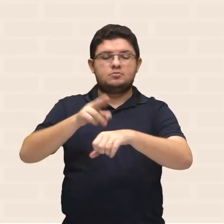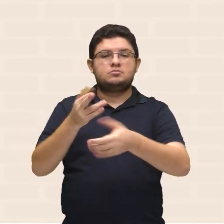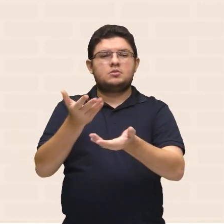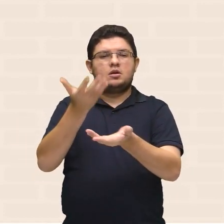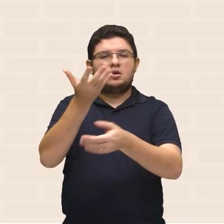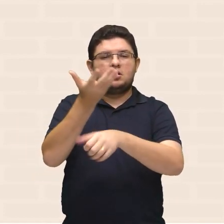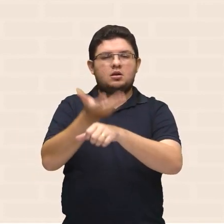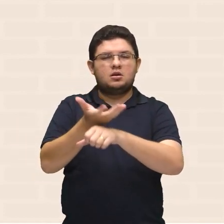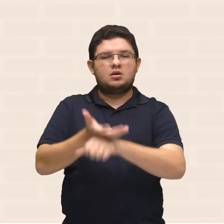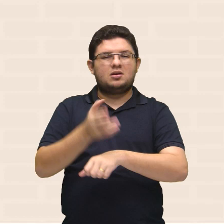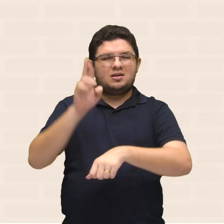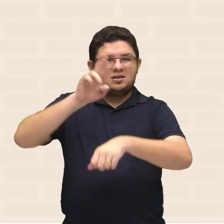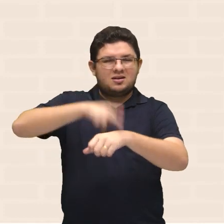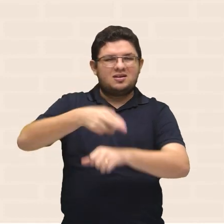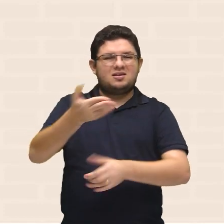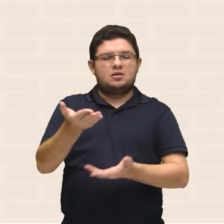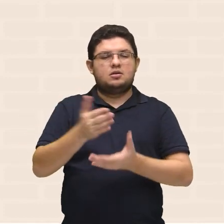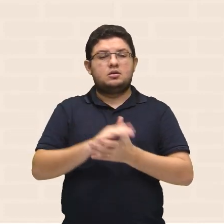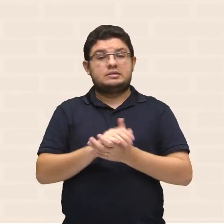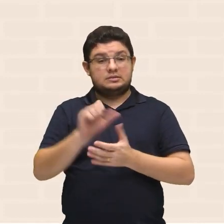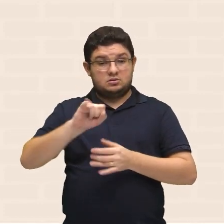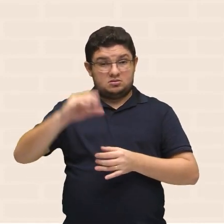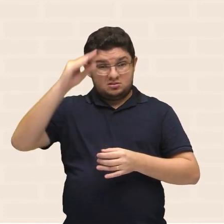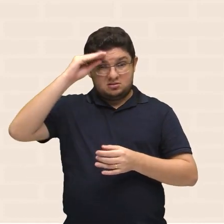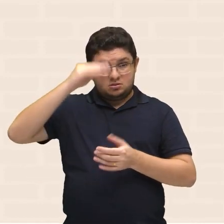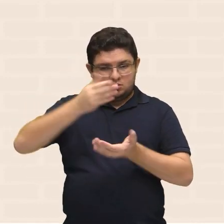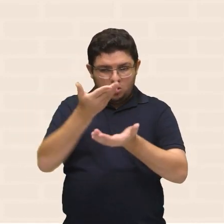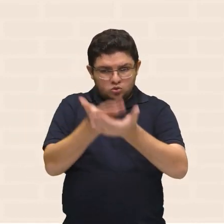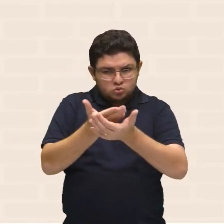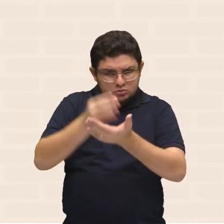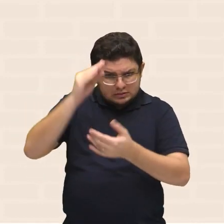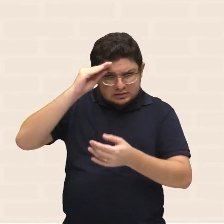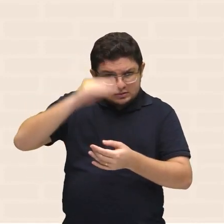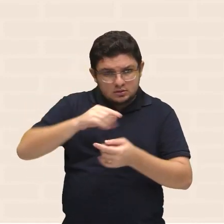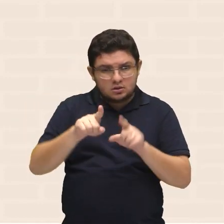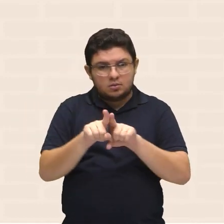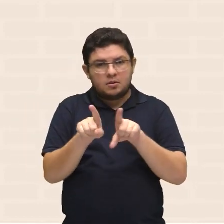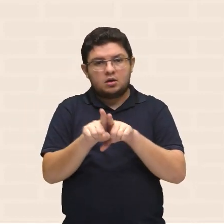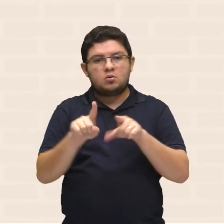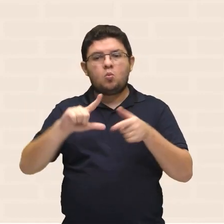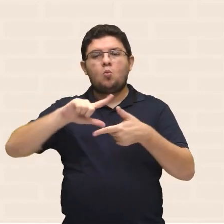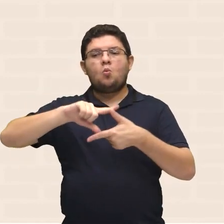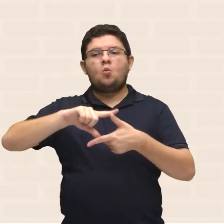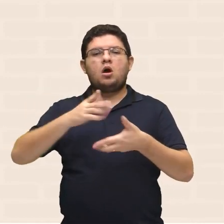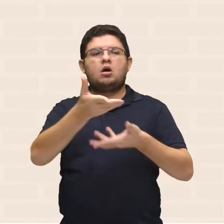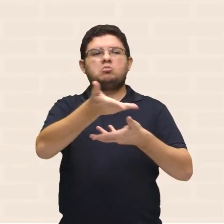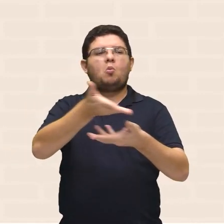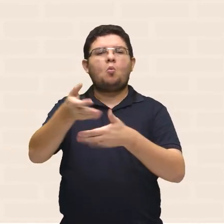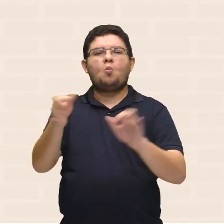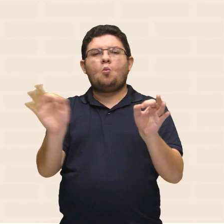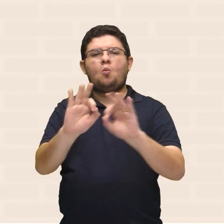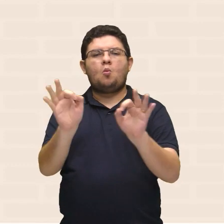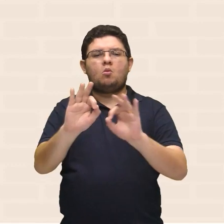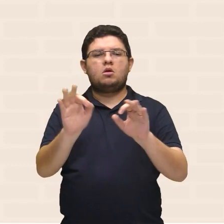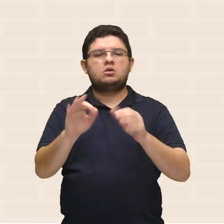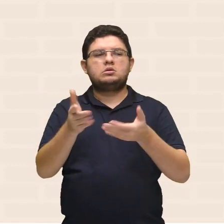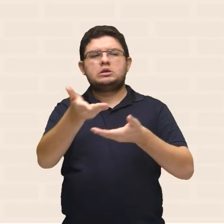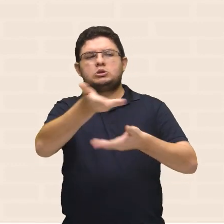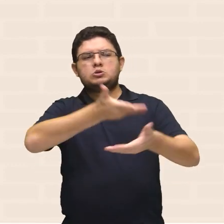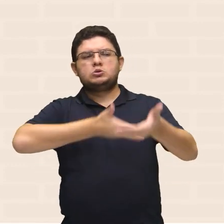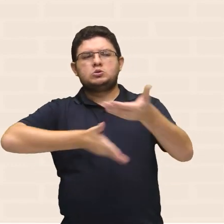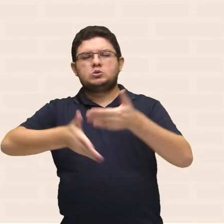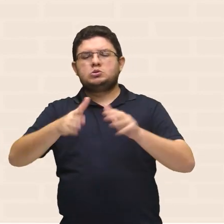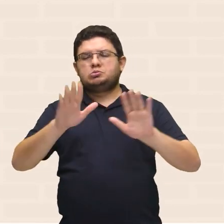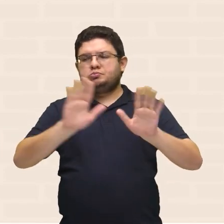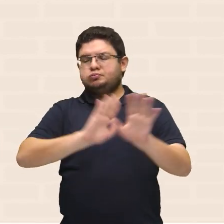de estudar, se eu começo a ter um isolamento social, às vezes, posso reprovar também no